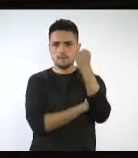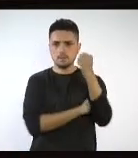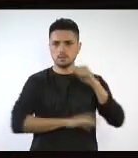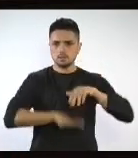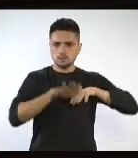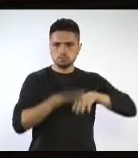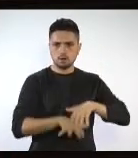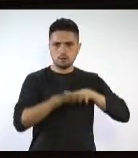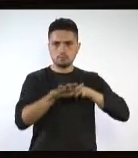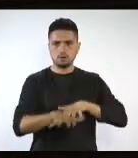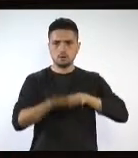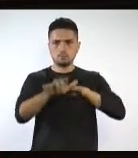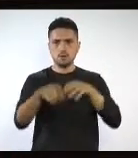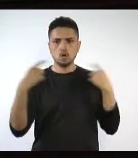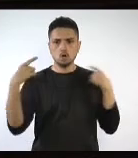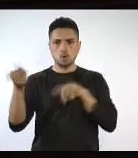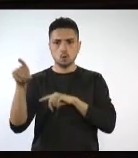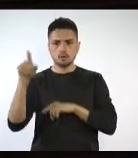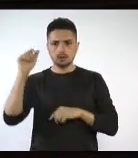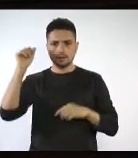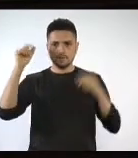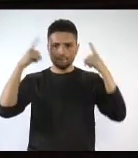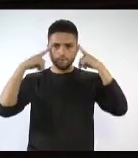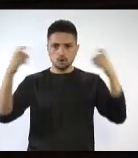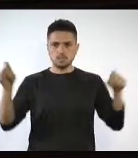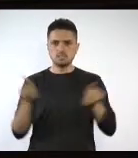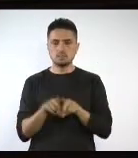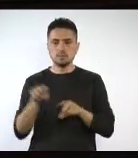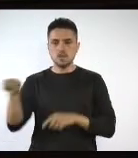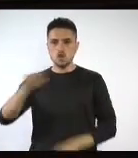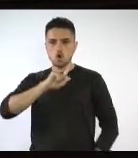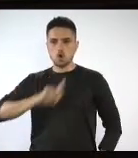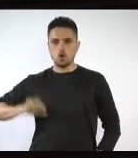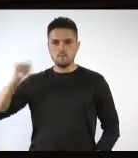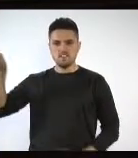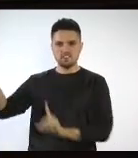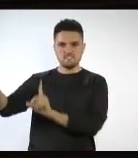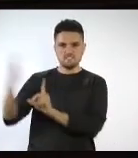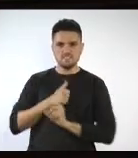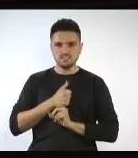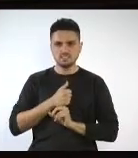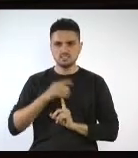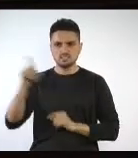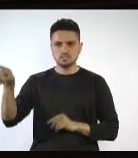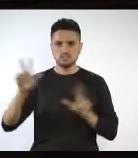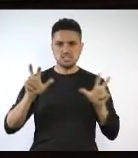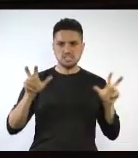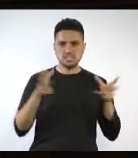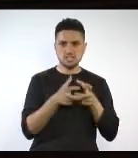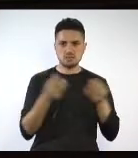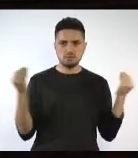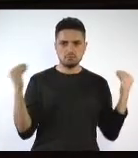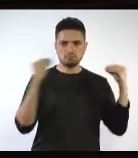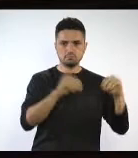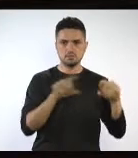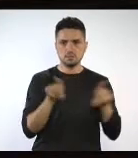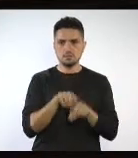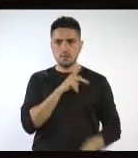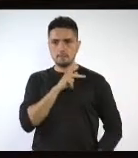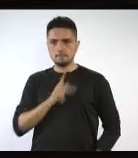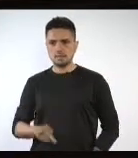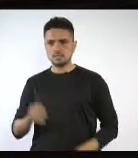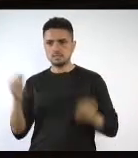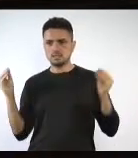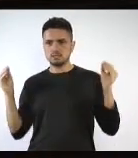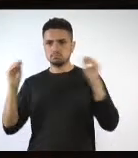contra a violência e os governos fascistas que ocuparam as câmaras, ocuparam todos os